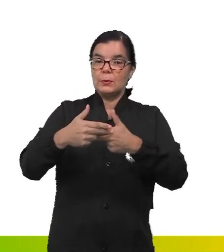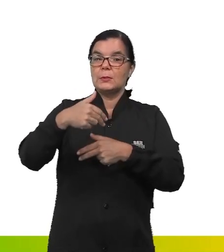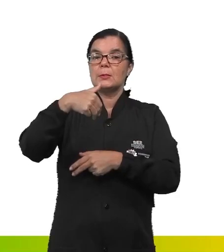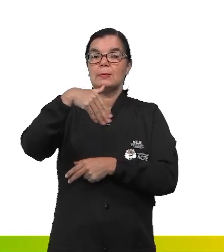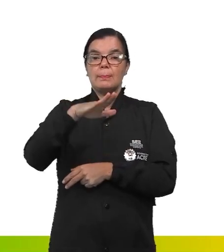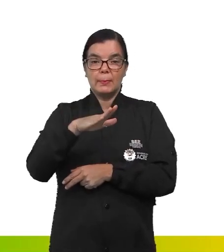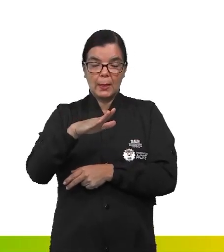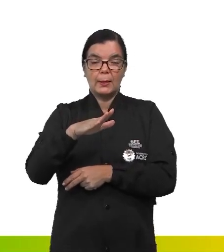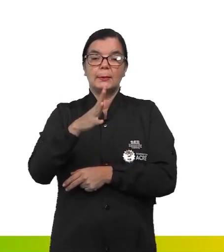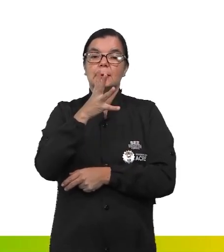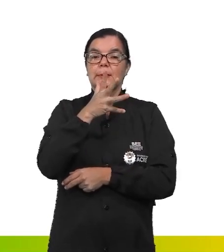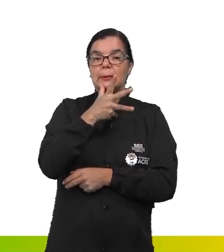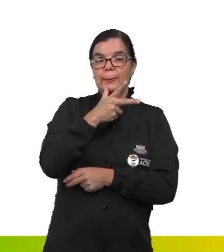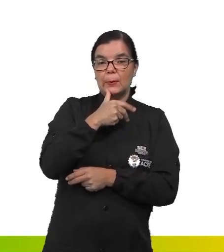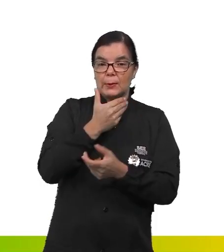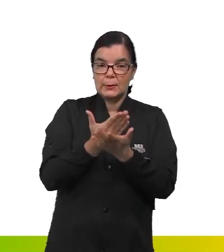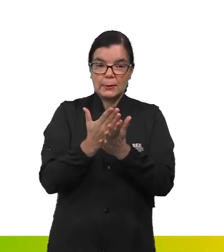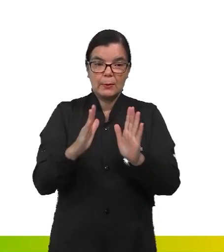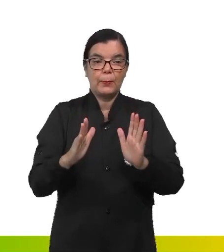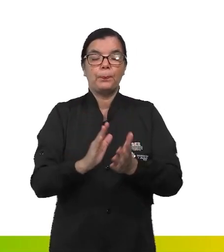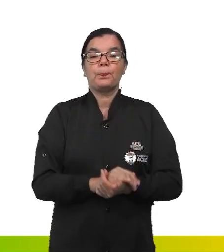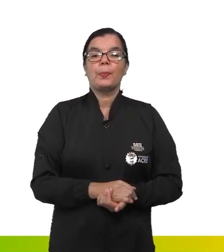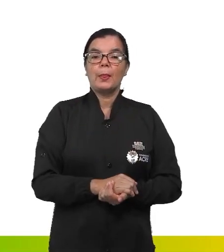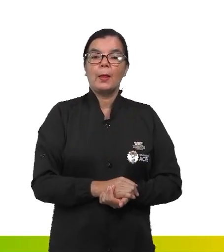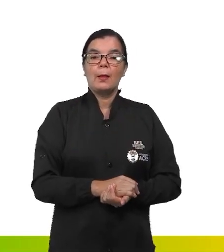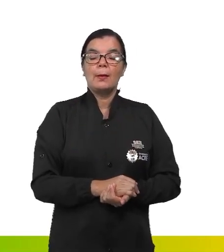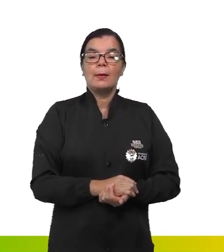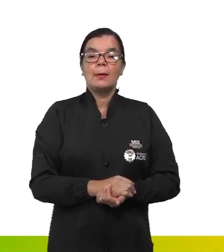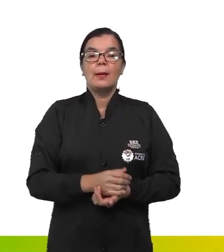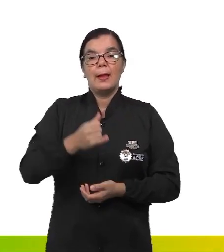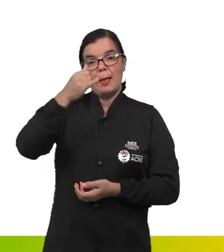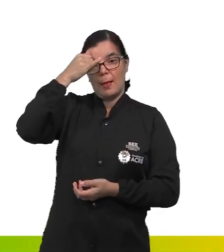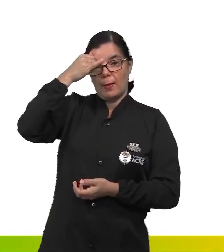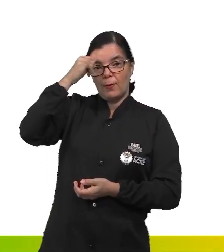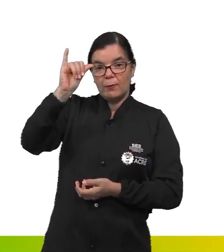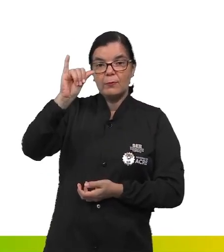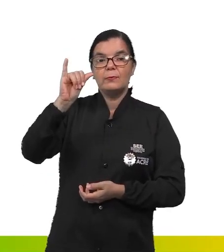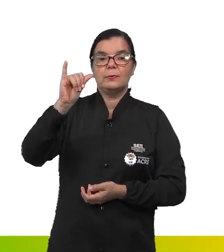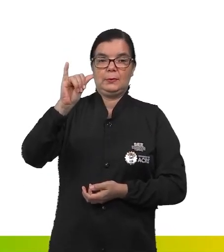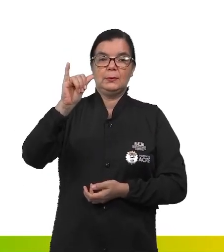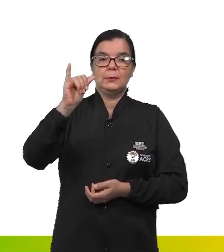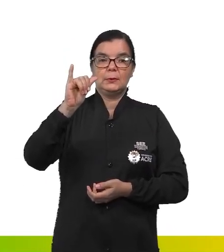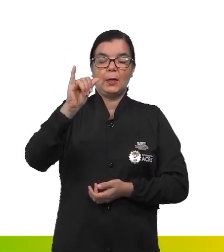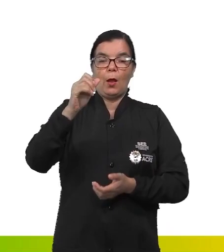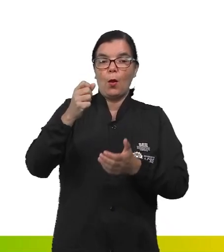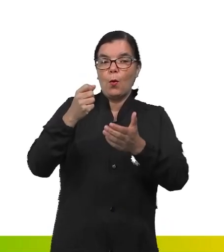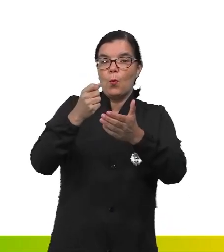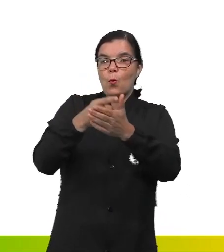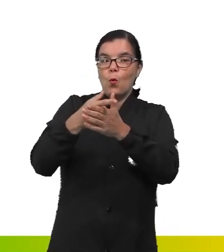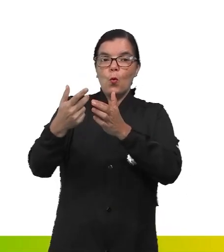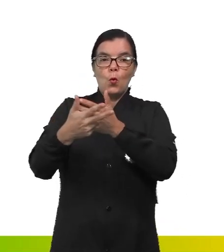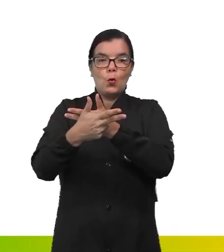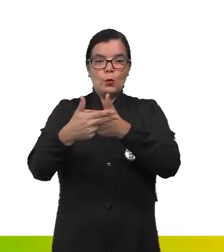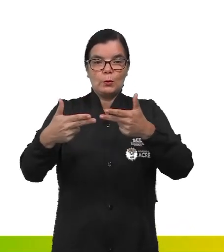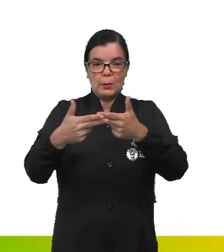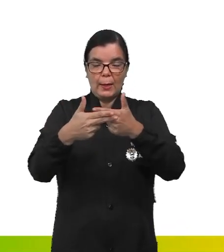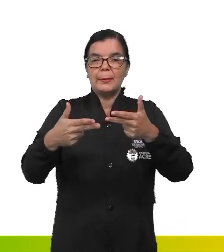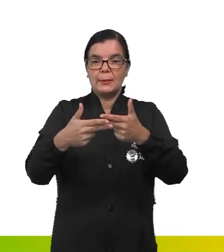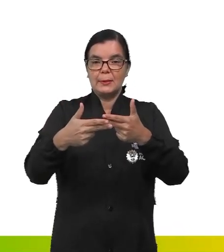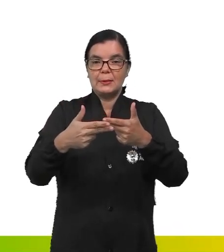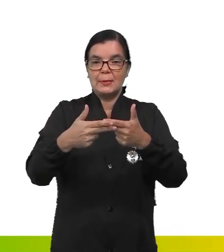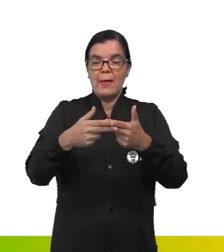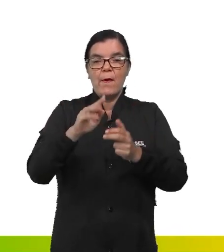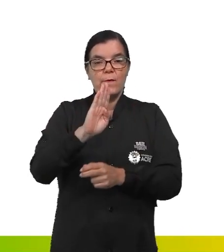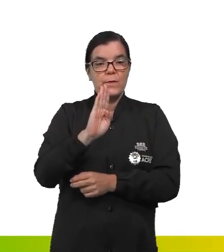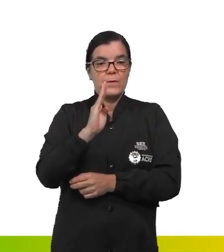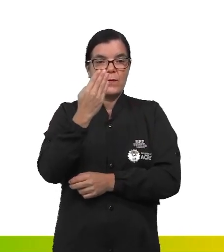E por último, um ponto importante é o quê? Evitar o consumo de produtos